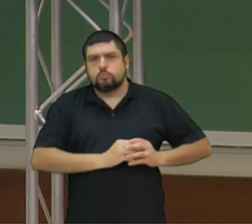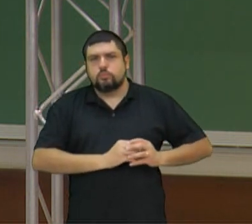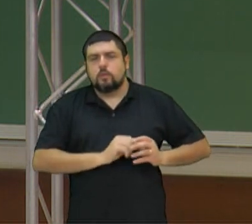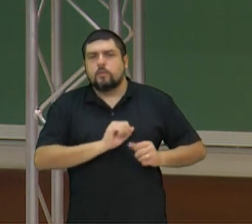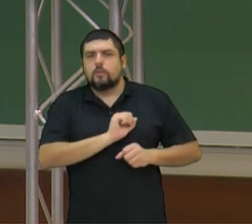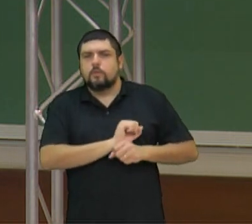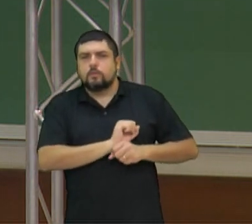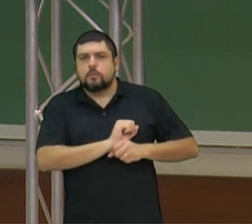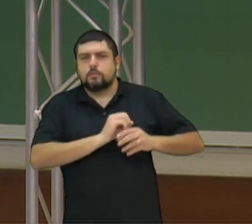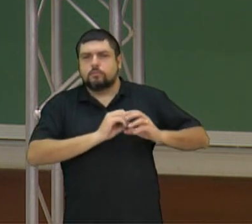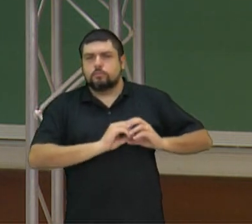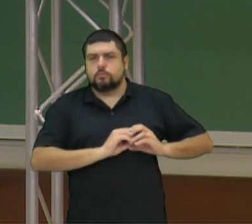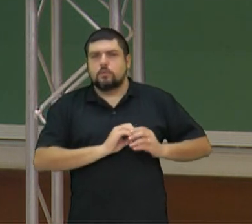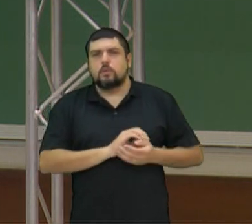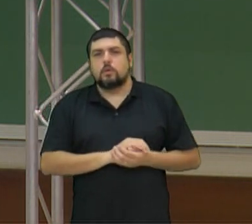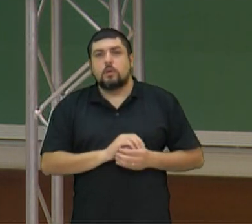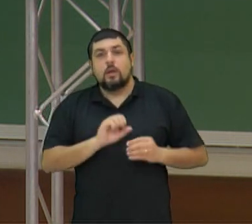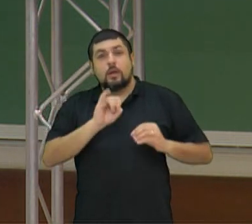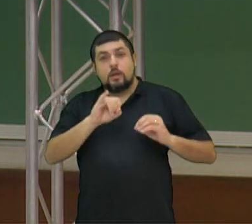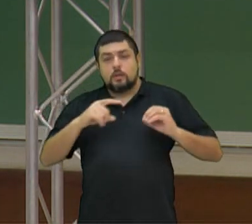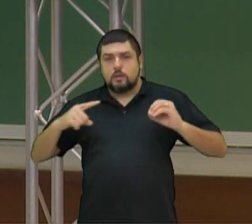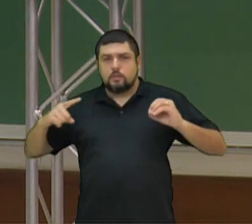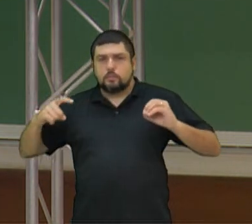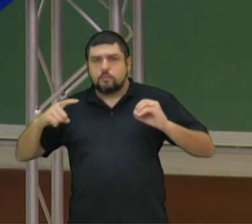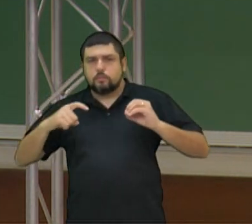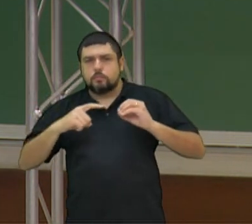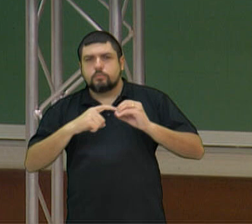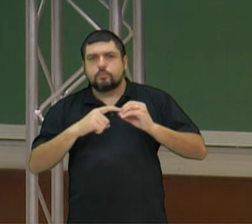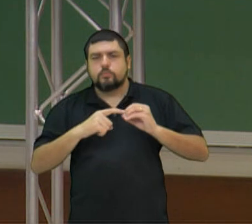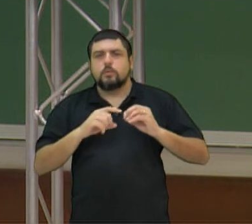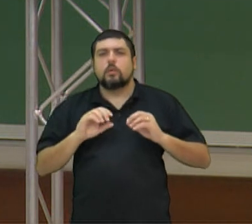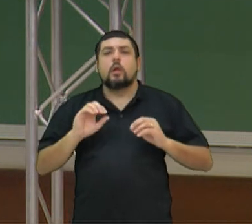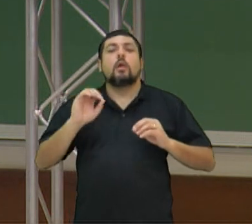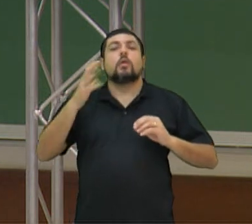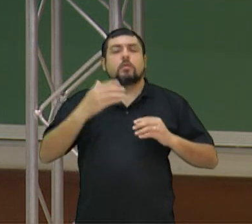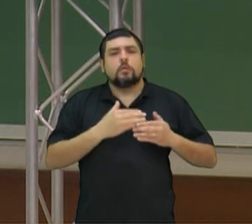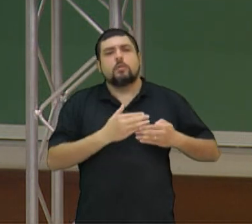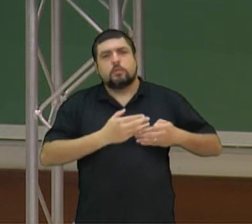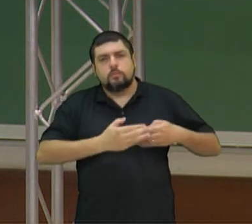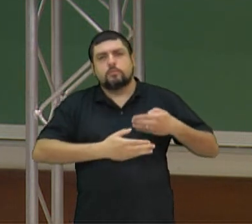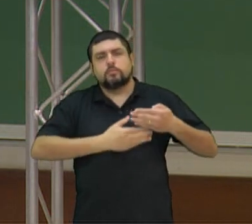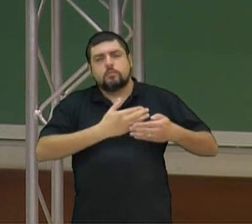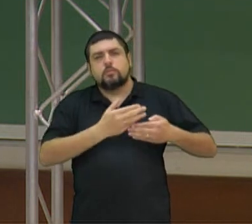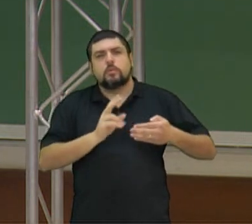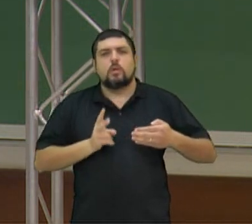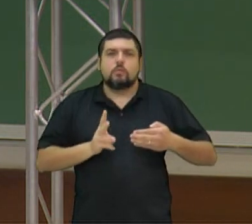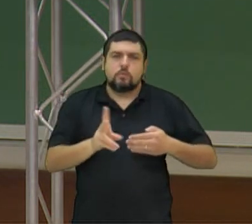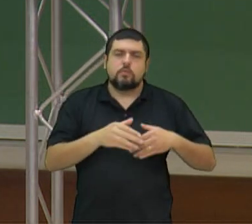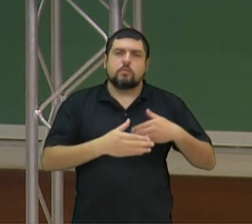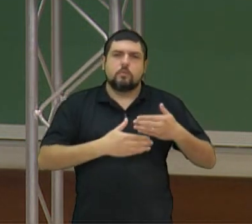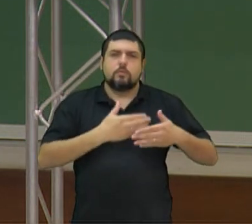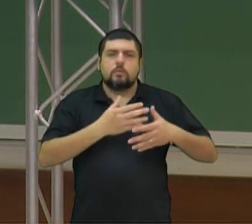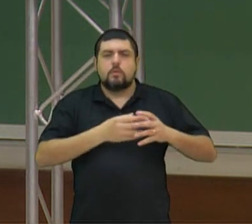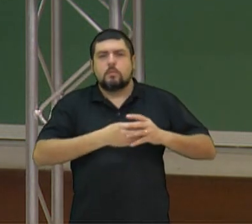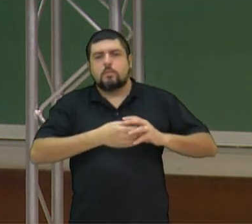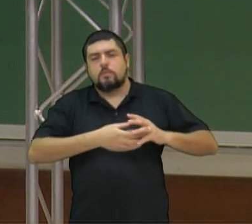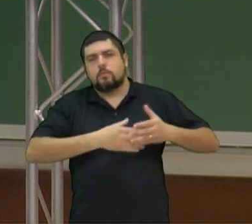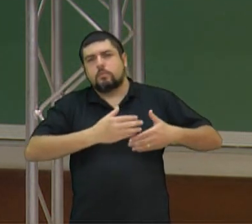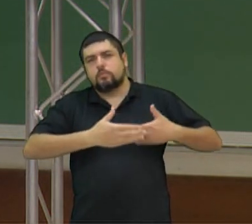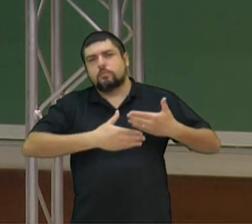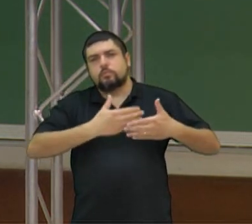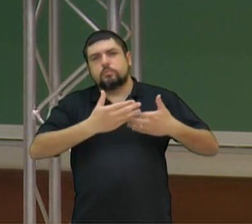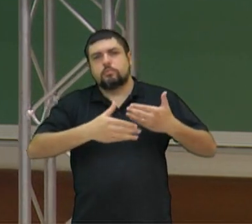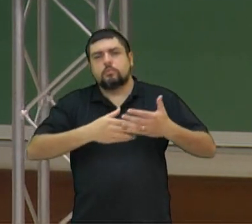ali. Se houver a fecundação, o que acontece? Ela continua o processo, né? Ela desencadeia o restante da meiose, vai produzir todo o